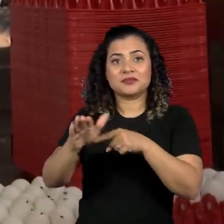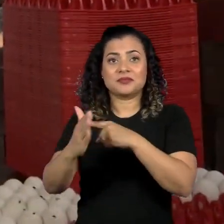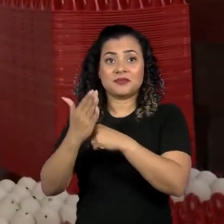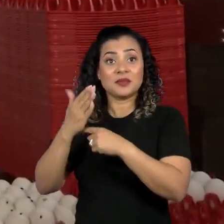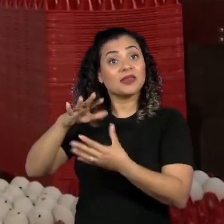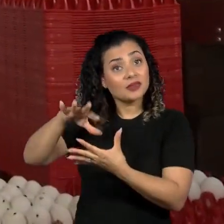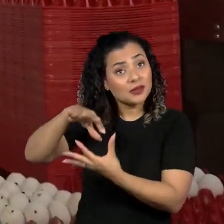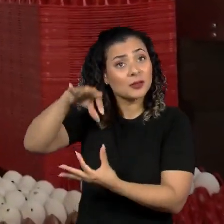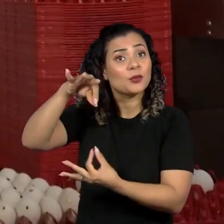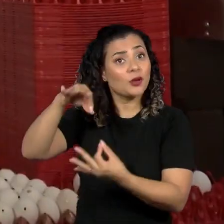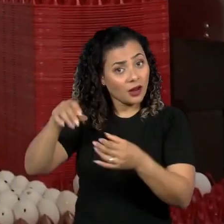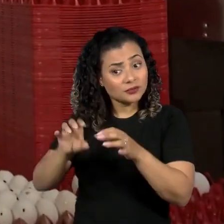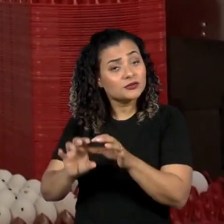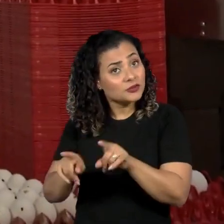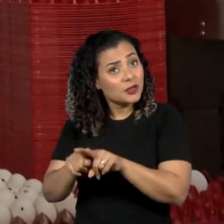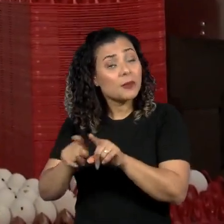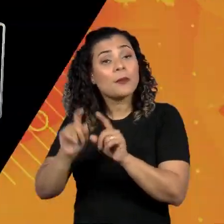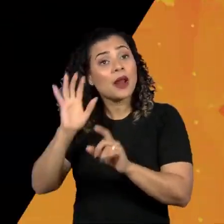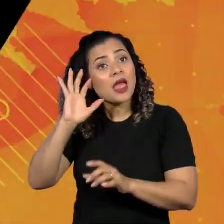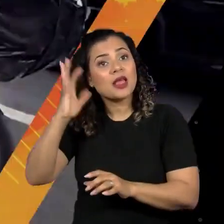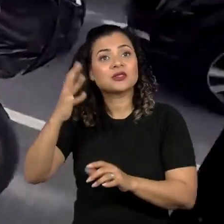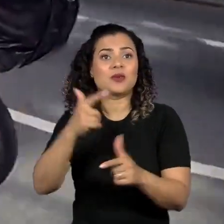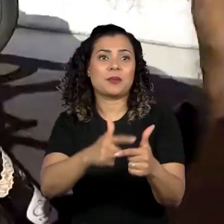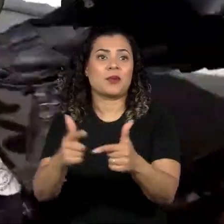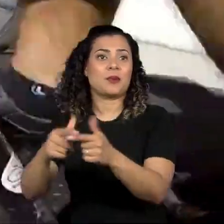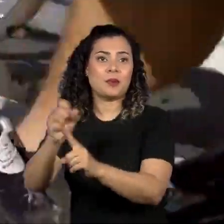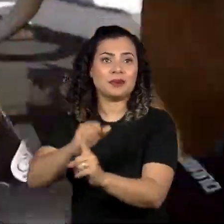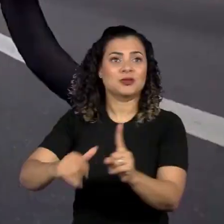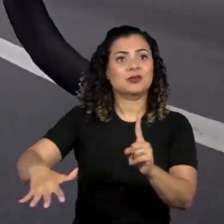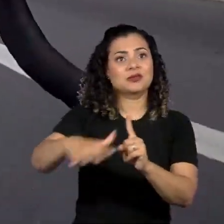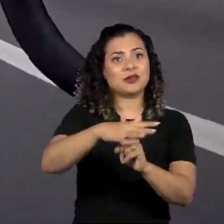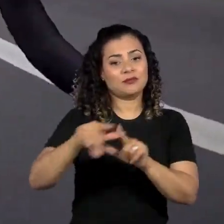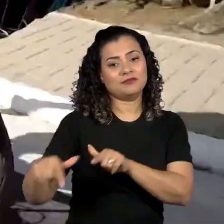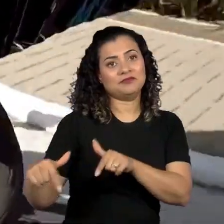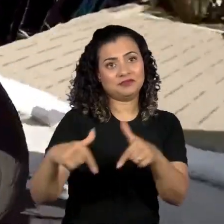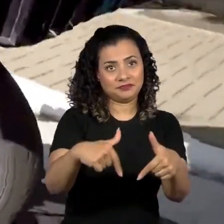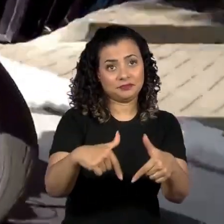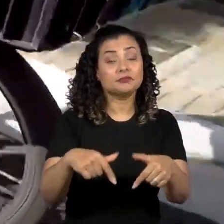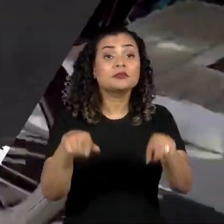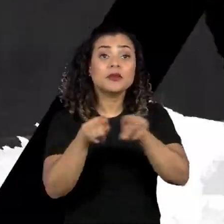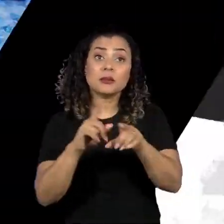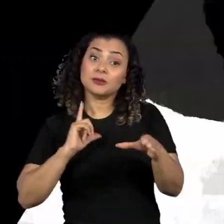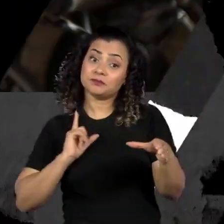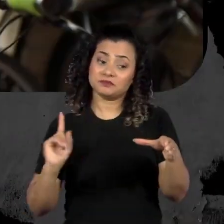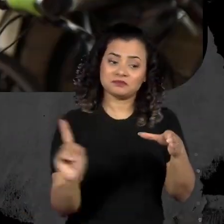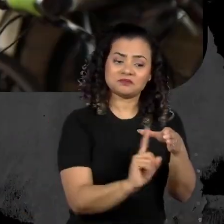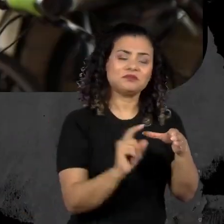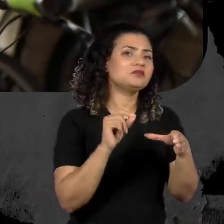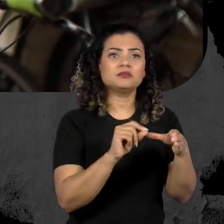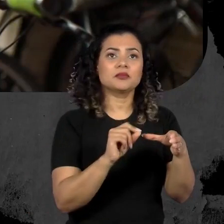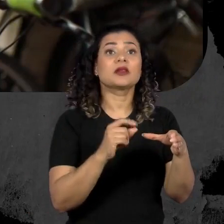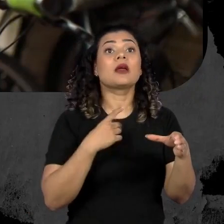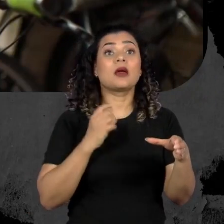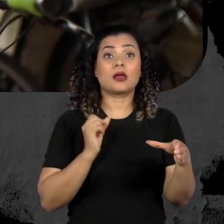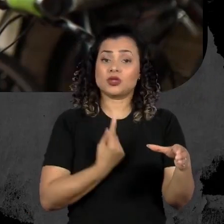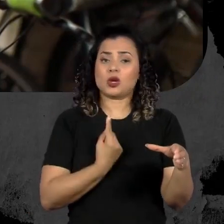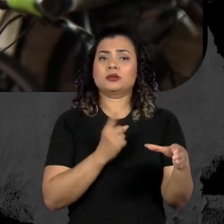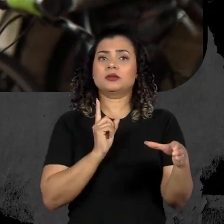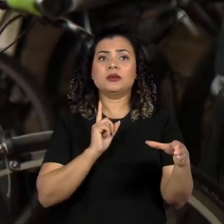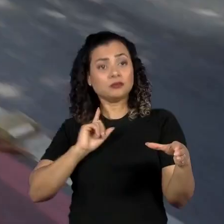trazer respostas a problemas sociais. A vantagem de estar na cooperativa e não ficar individualmente na rua